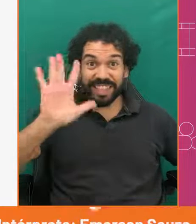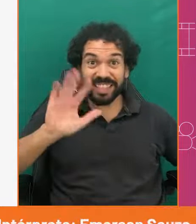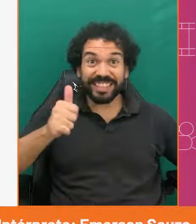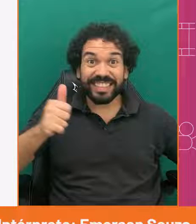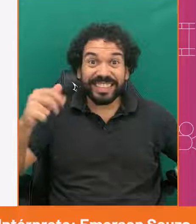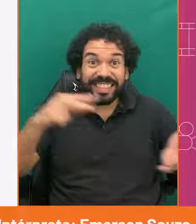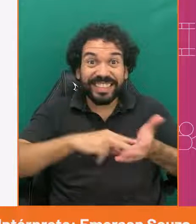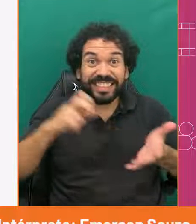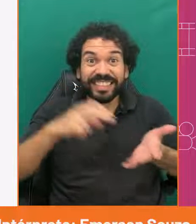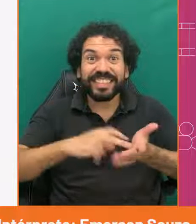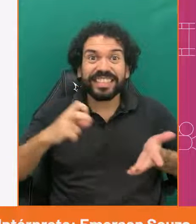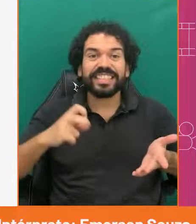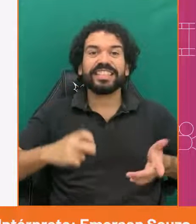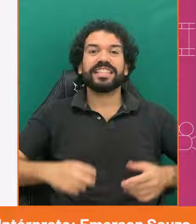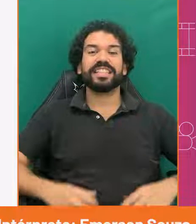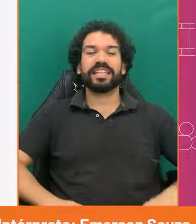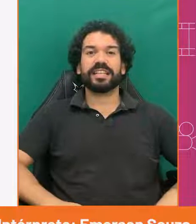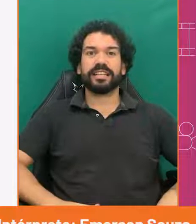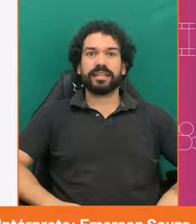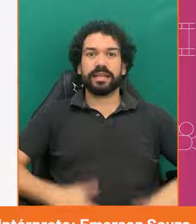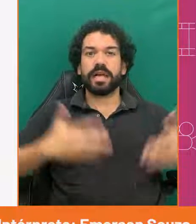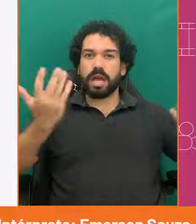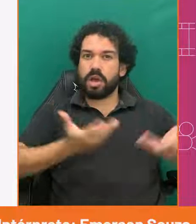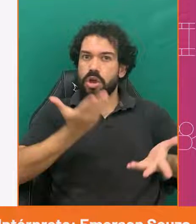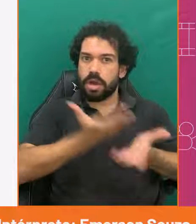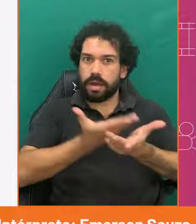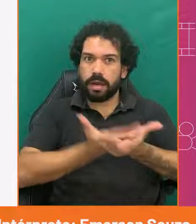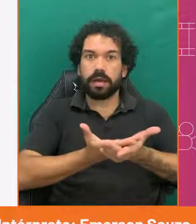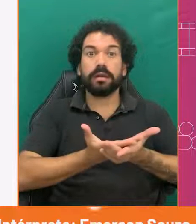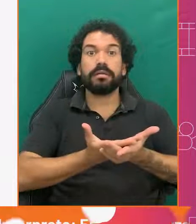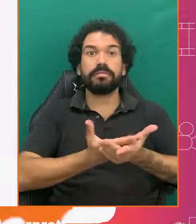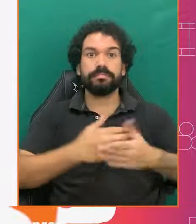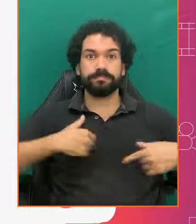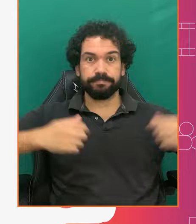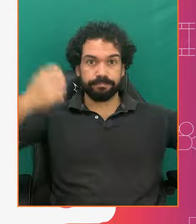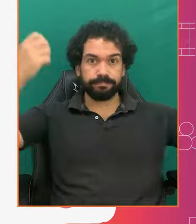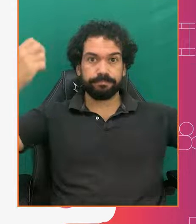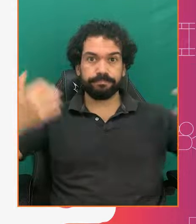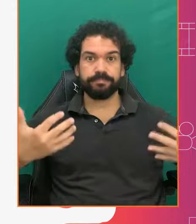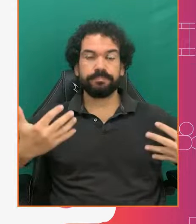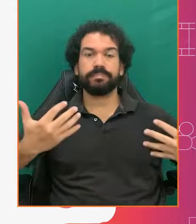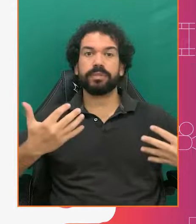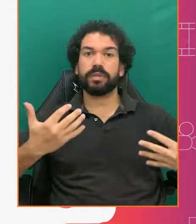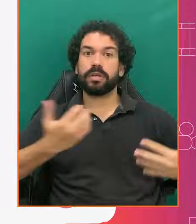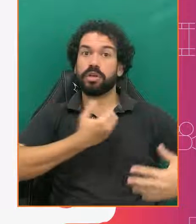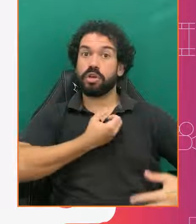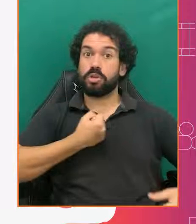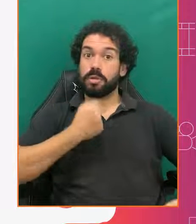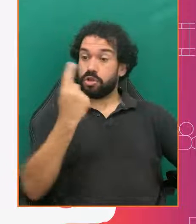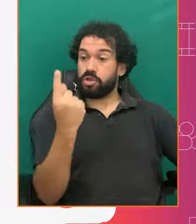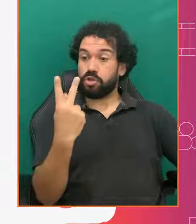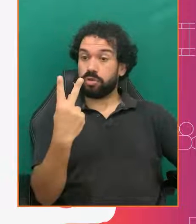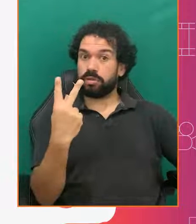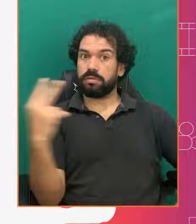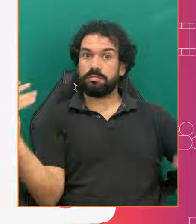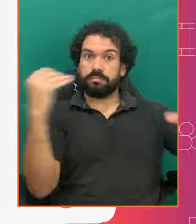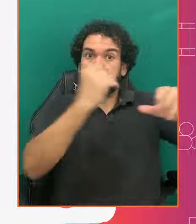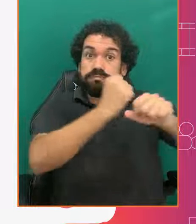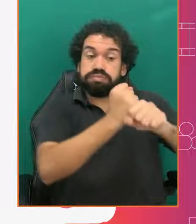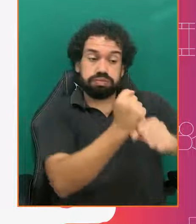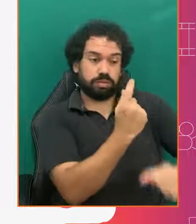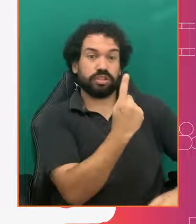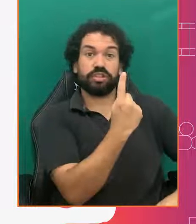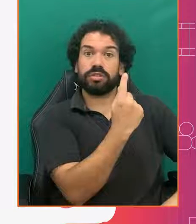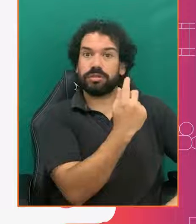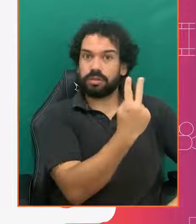E aí, pessoal, animados? Nessa unidade, eu vou falar sobre o 12º